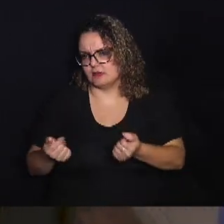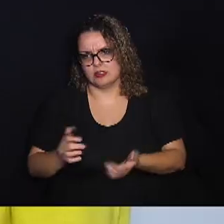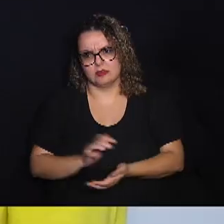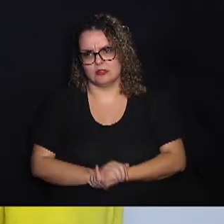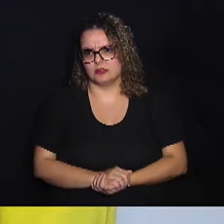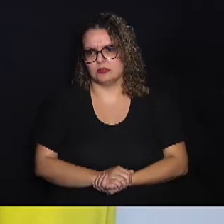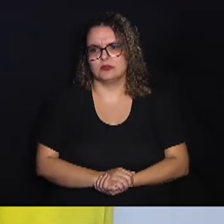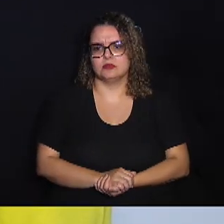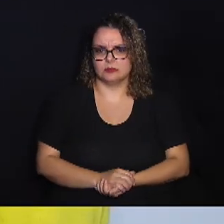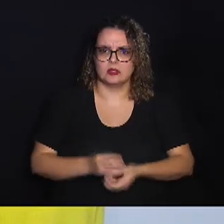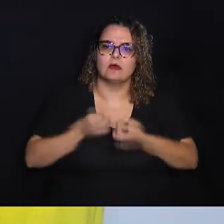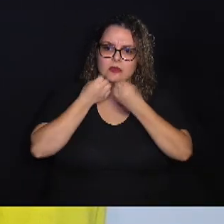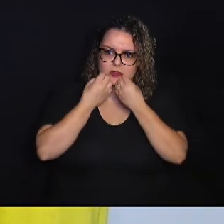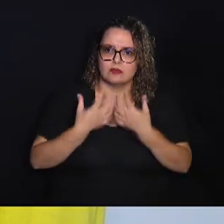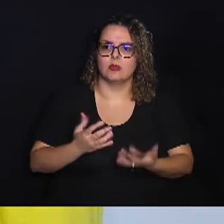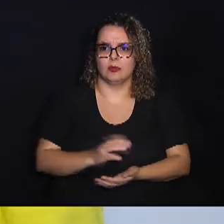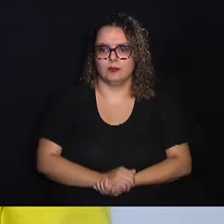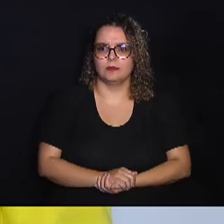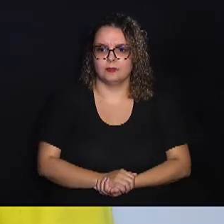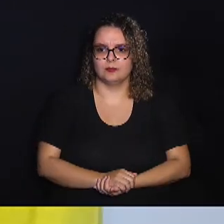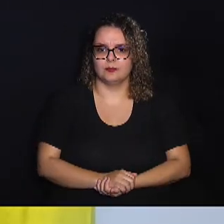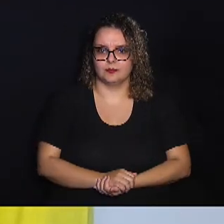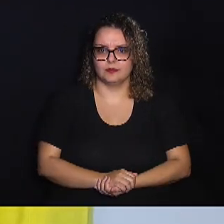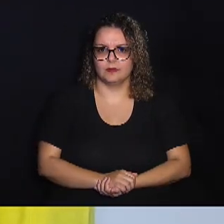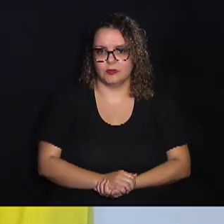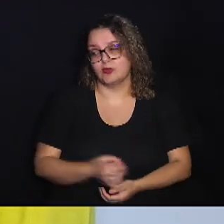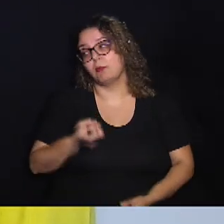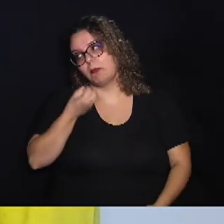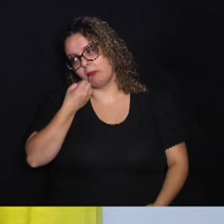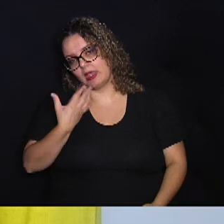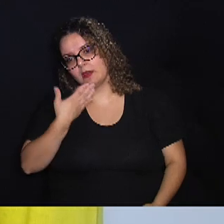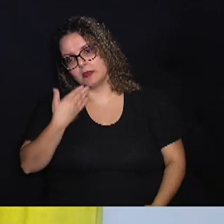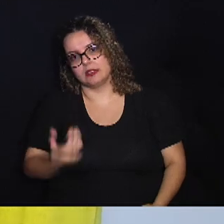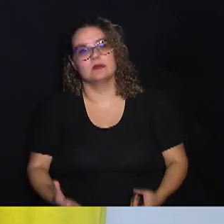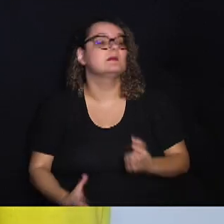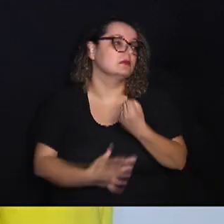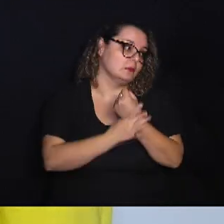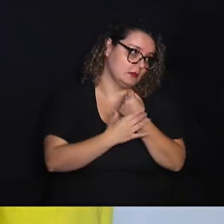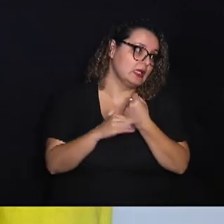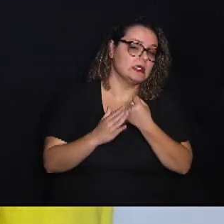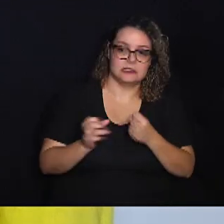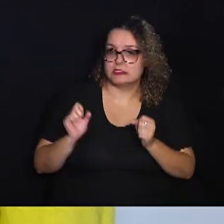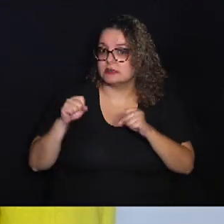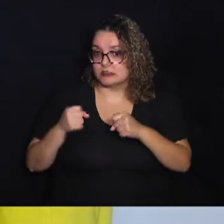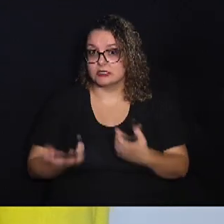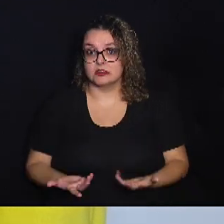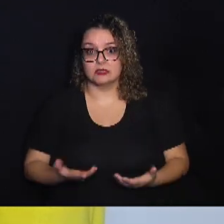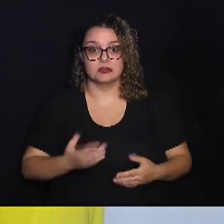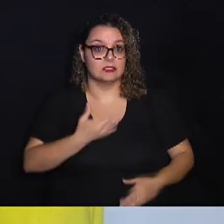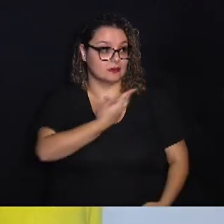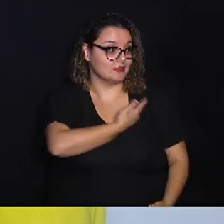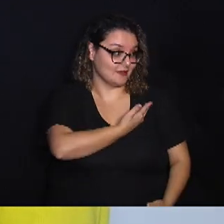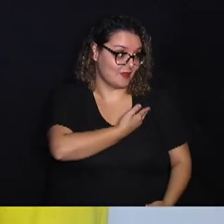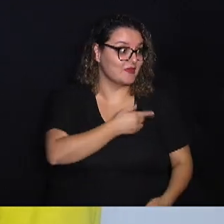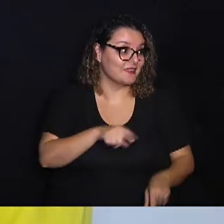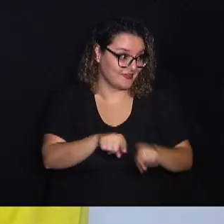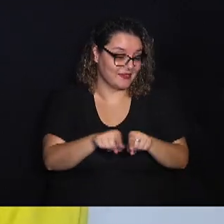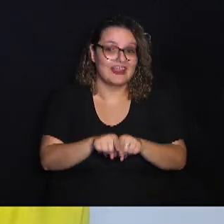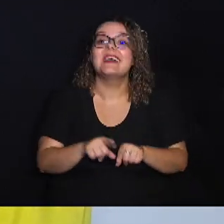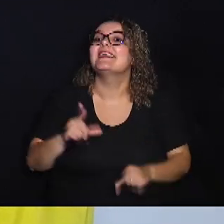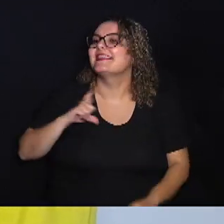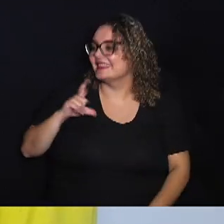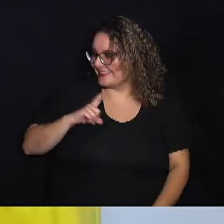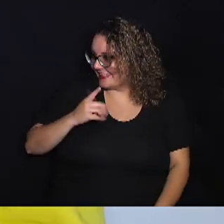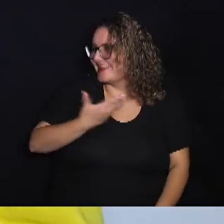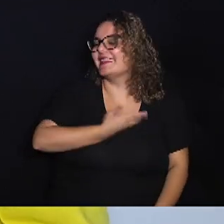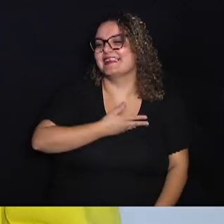Tá valendo muito bem. Tô bem melhor. Mais segura. Mas... Além de fazer os amigos aqui, né? Tem bastante,